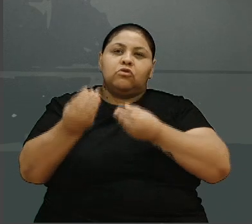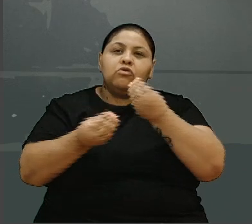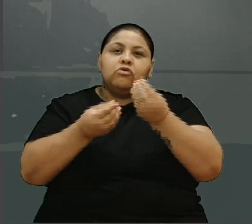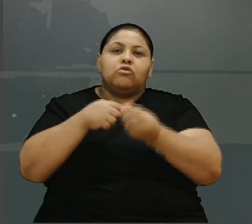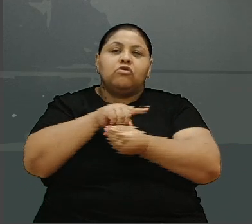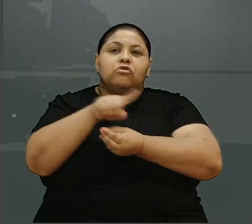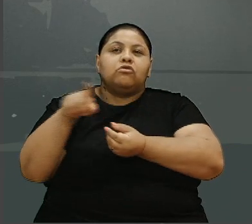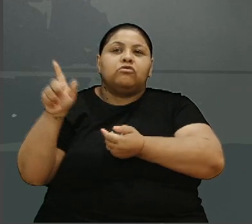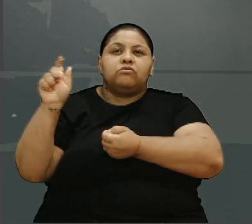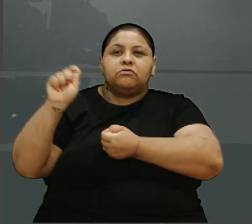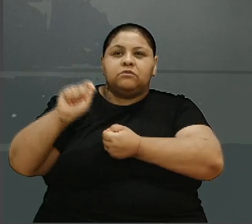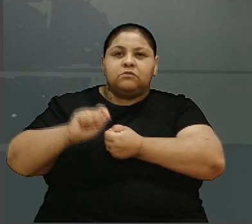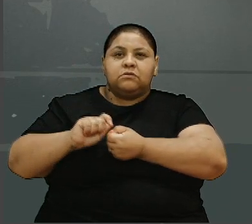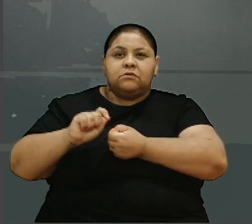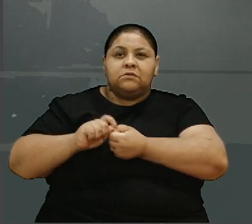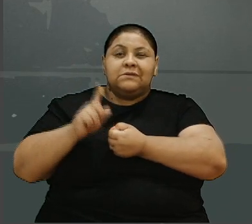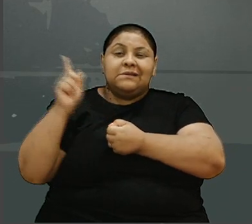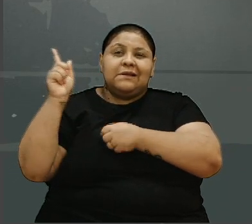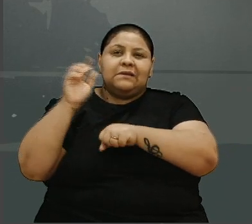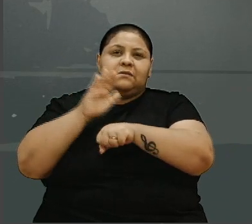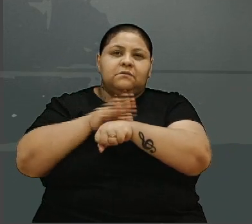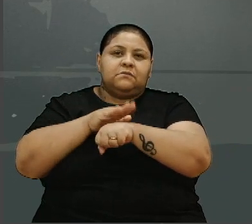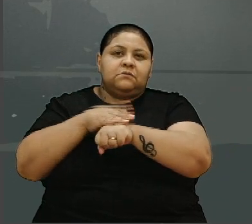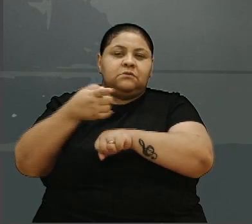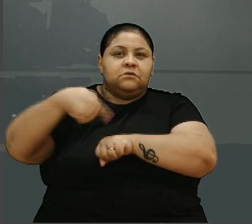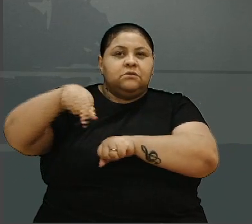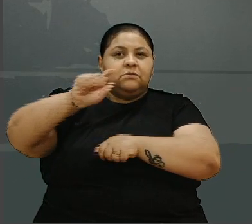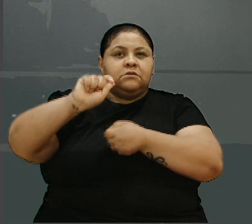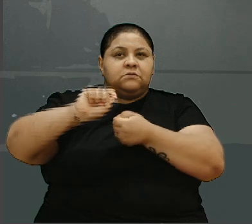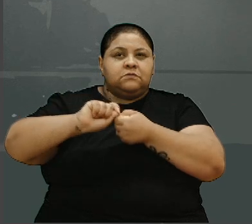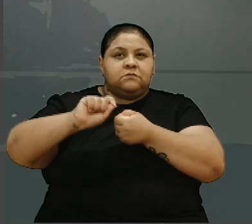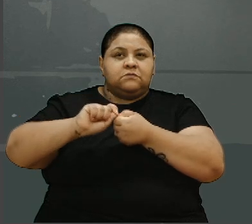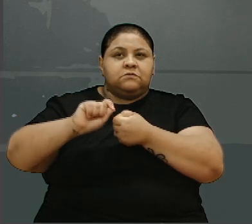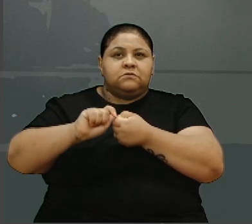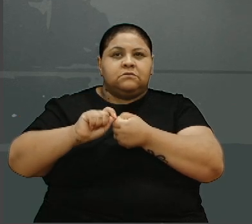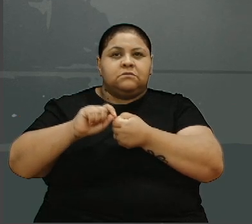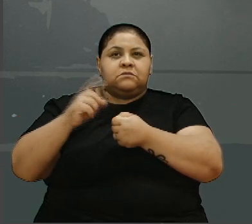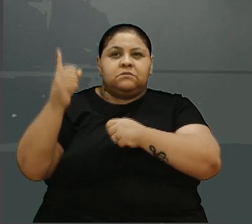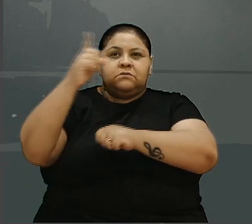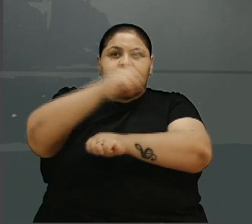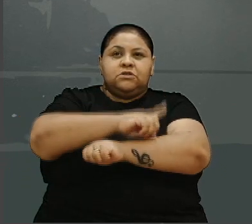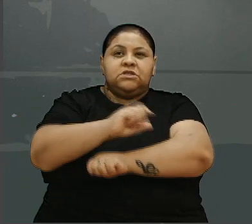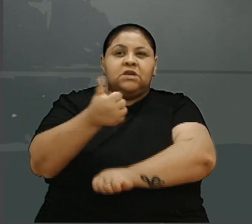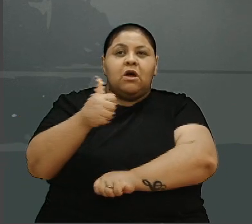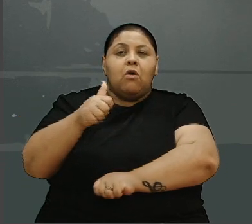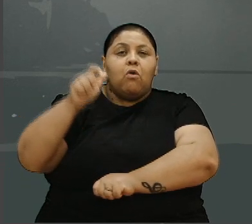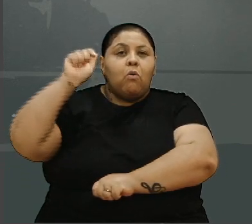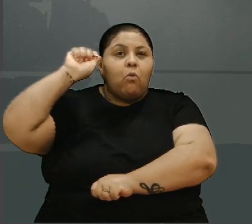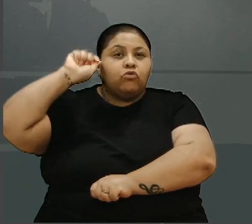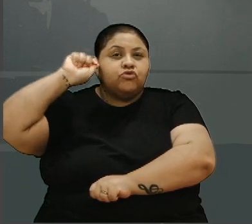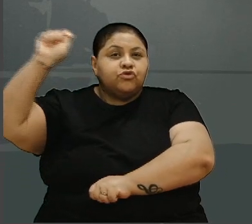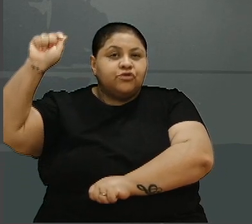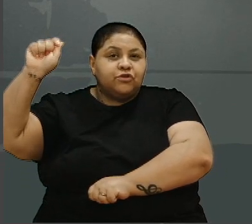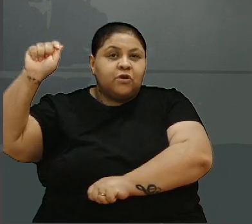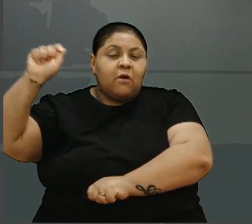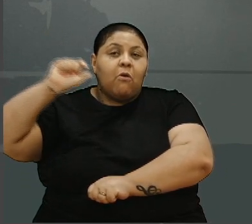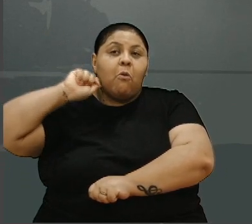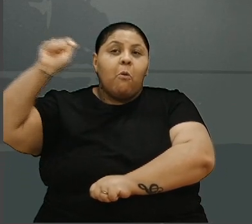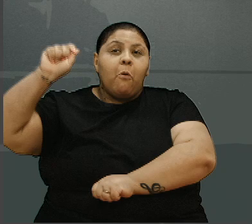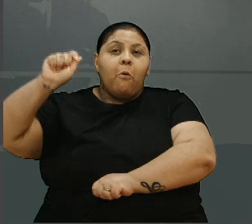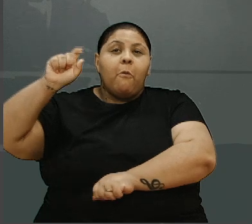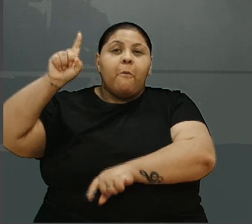nós fizemos naquele momento. Nós fizemos, no dia 11 de abril, uma